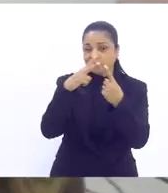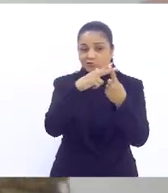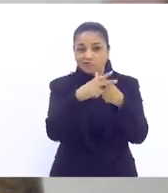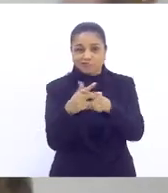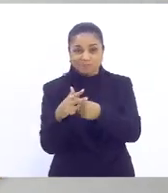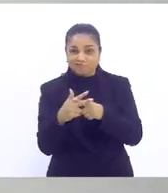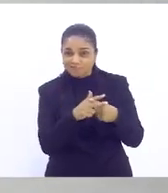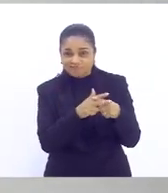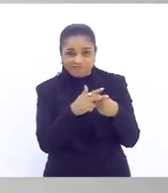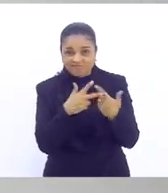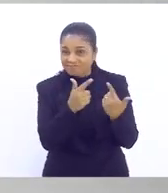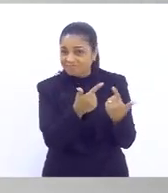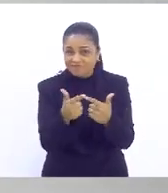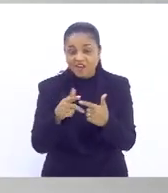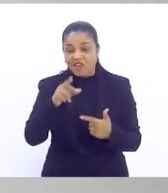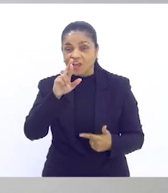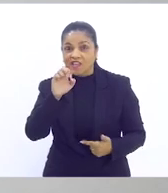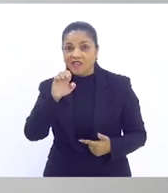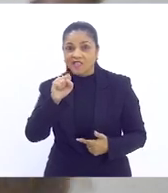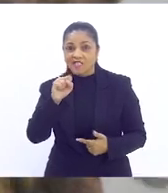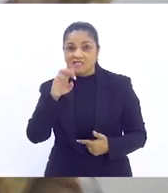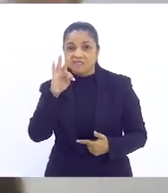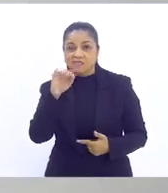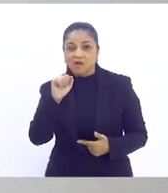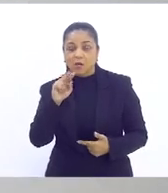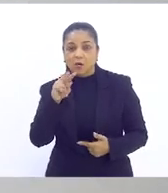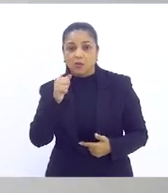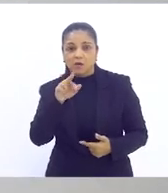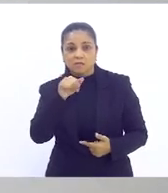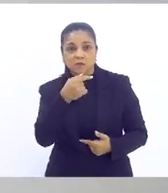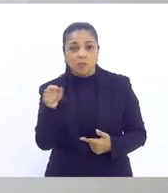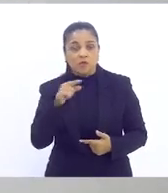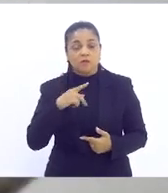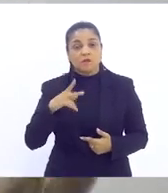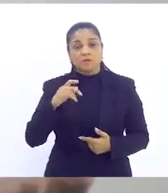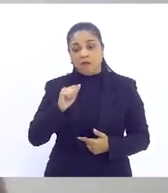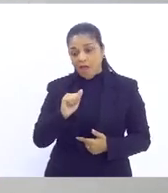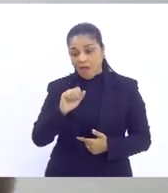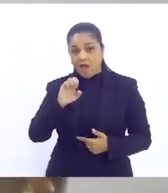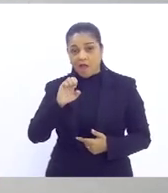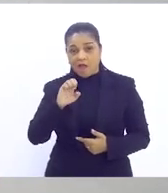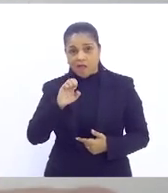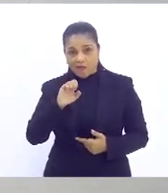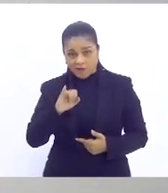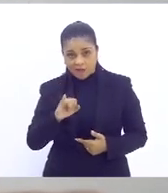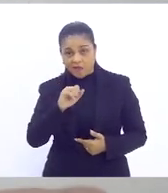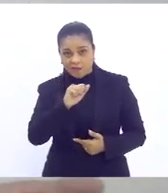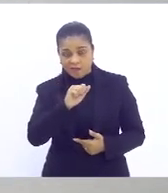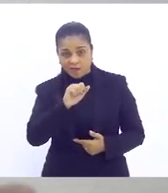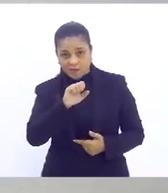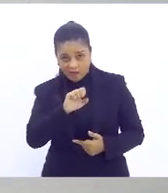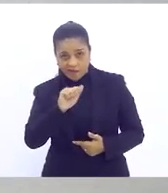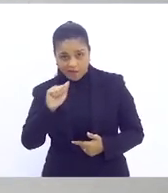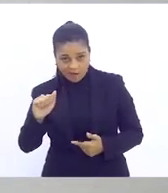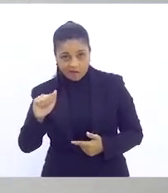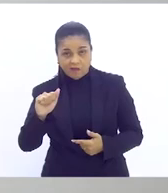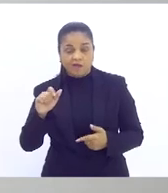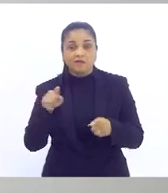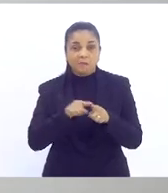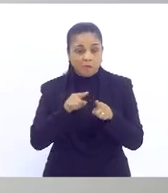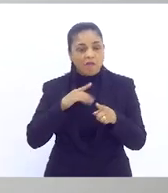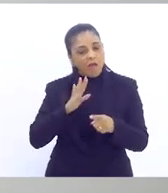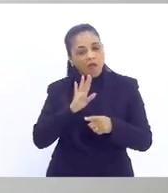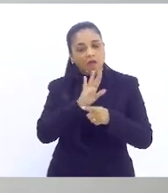e nós e a né a fomos incitados pela Cedae para colaborar para os assessorar no Projeto de